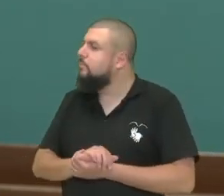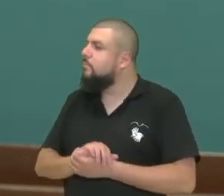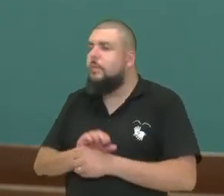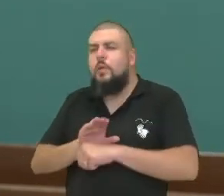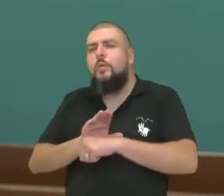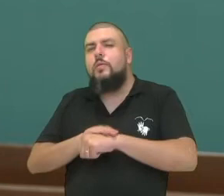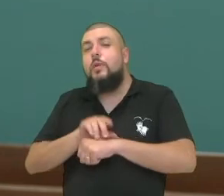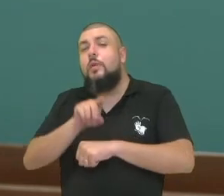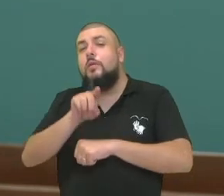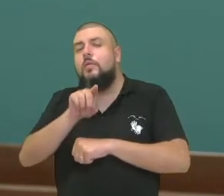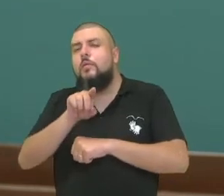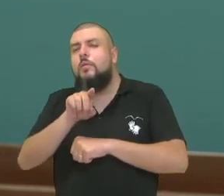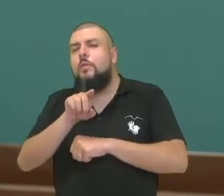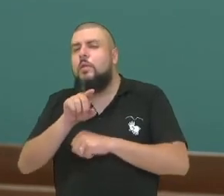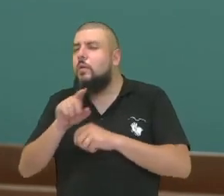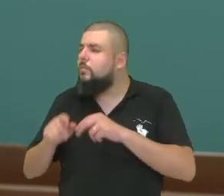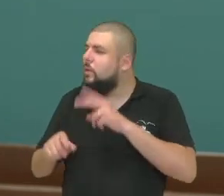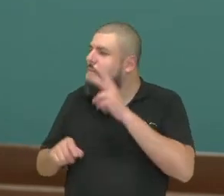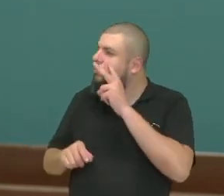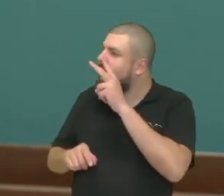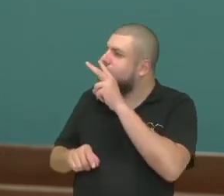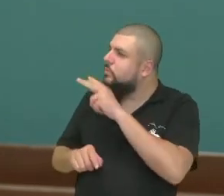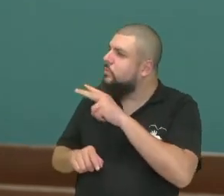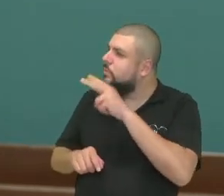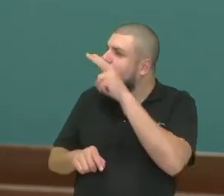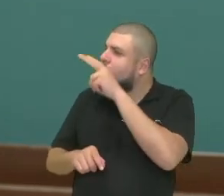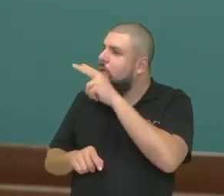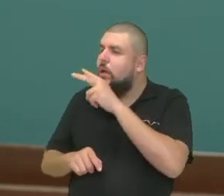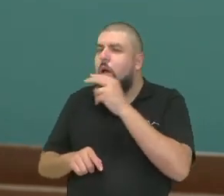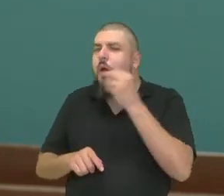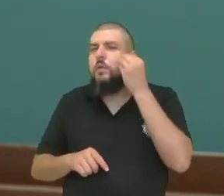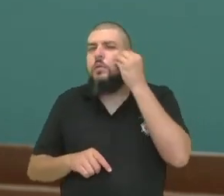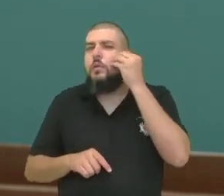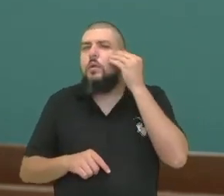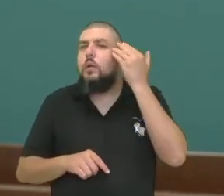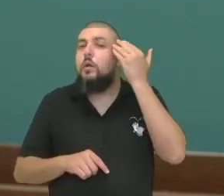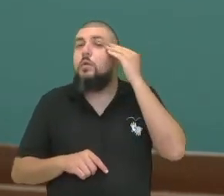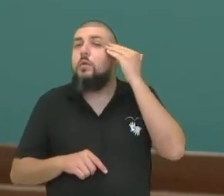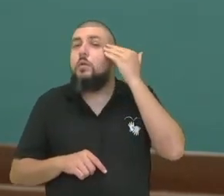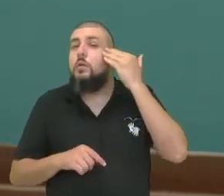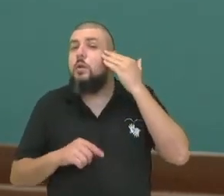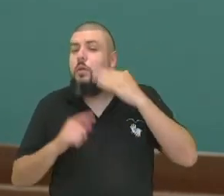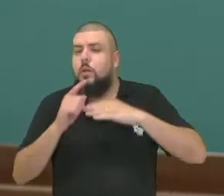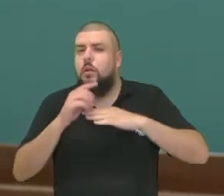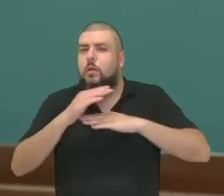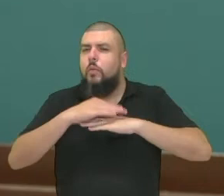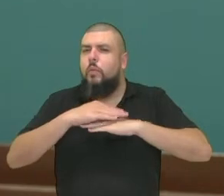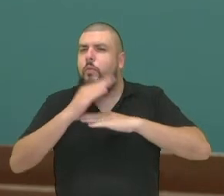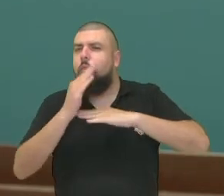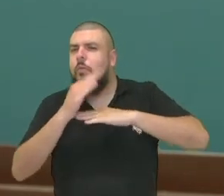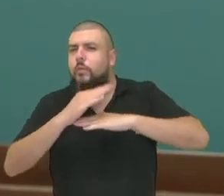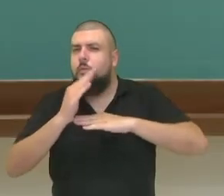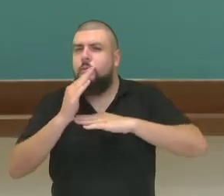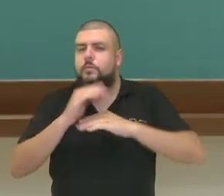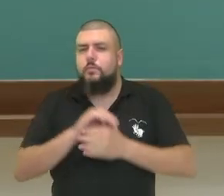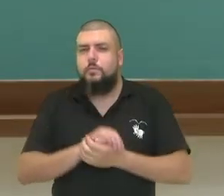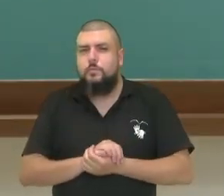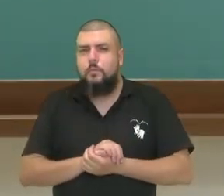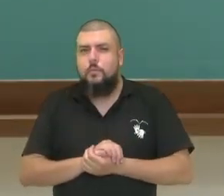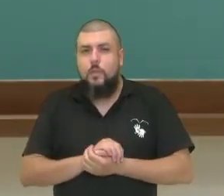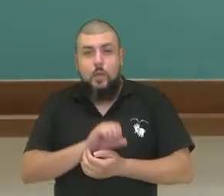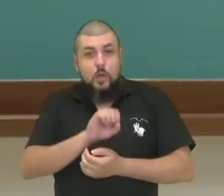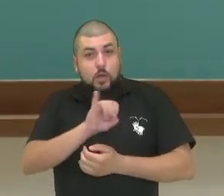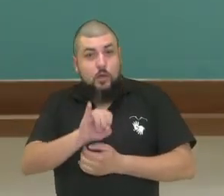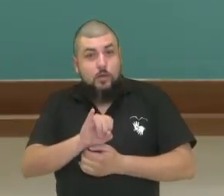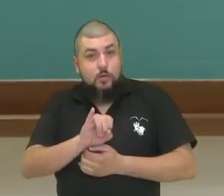vou dar um tempinho para vocês para vocês analisarem a imagem e tentaram descrever esses ângulos que vocês estão observando tá bom E se você Já